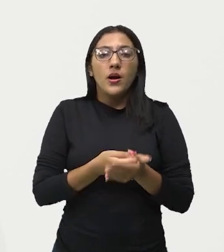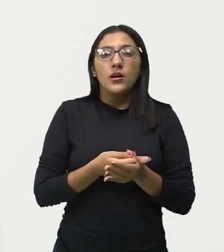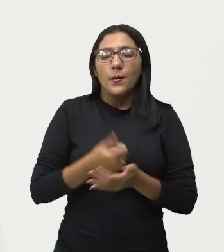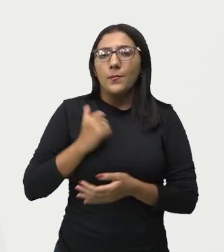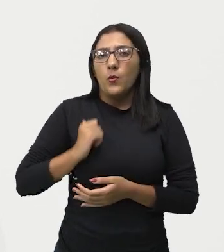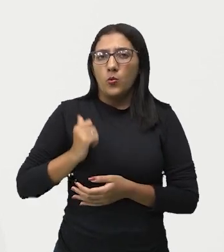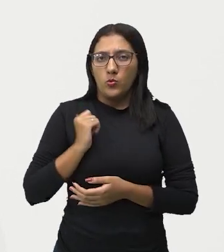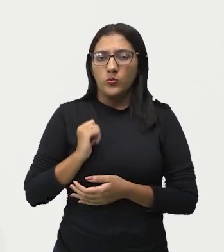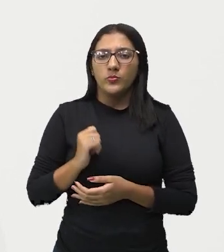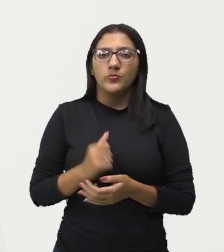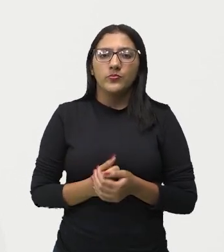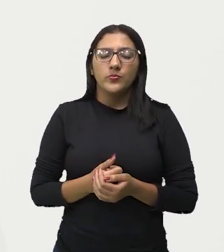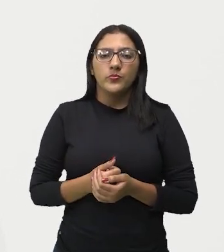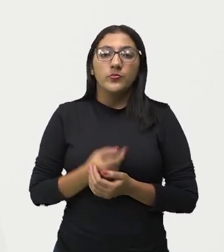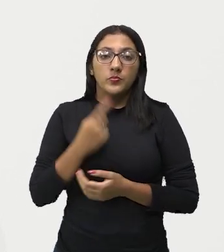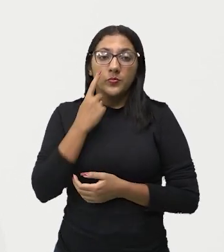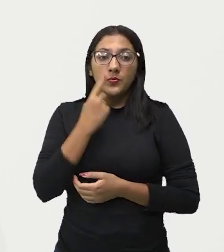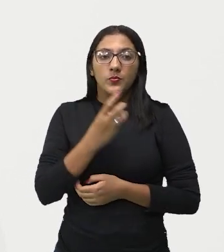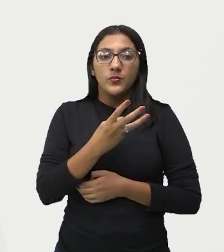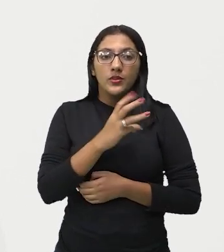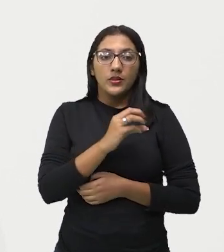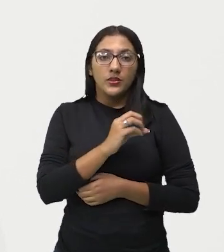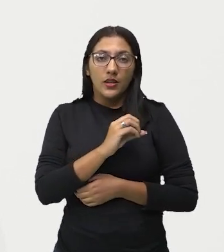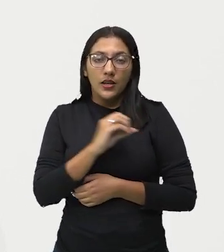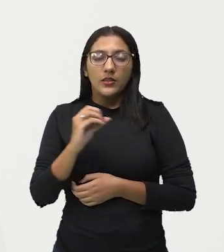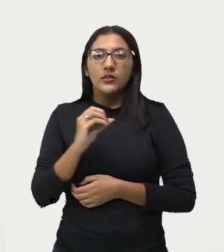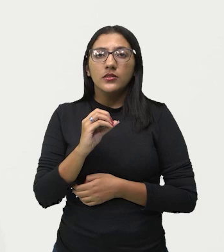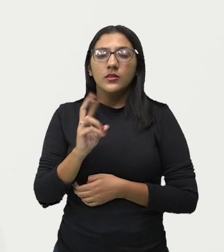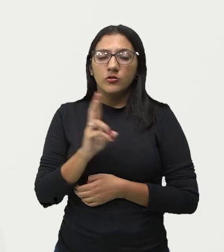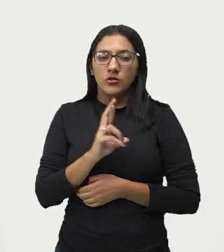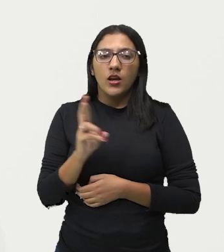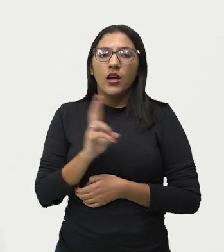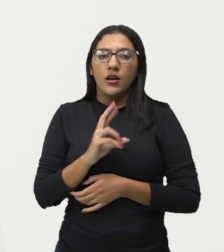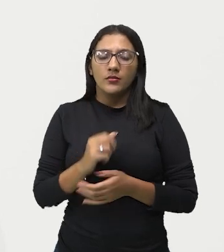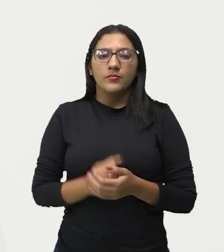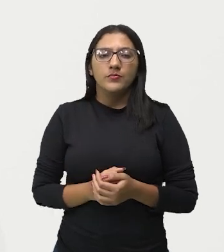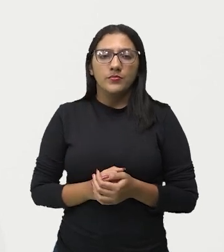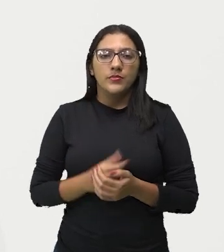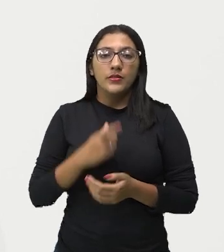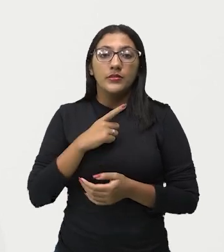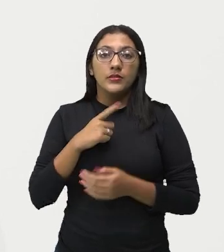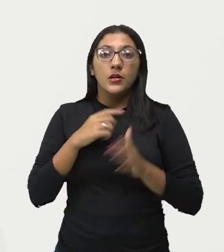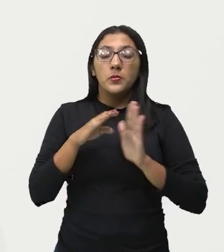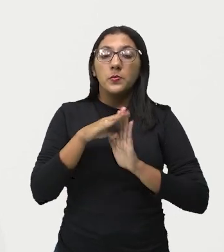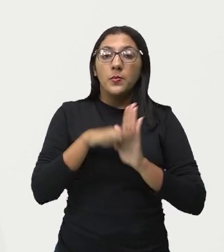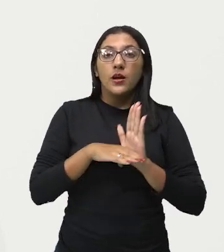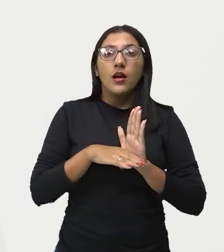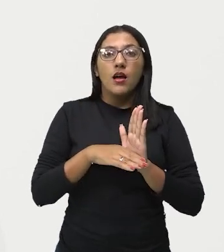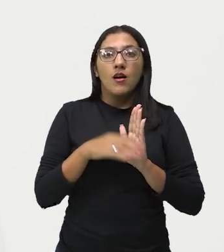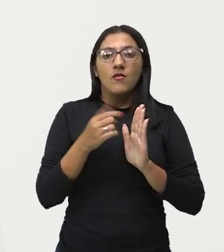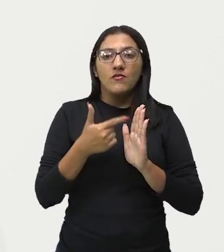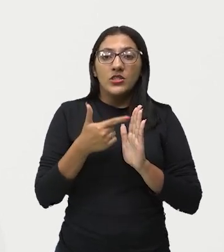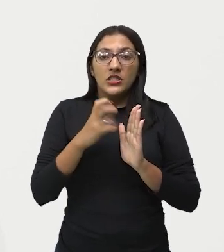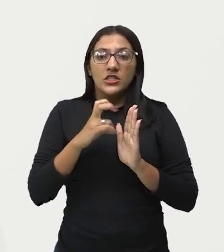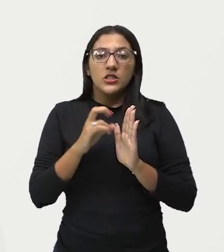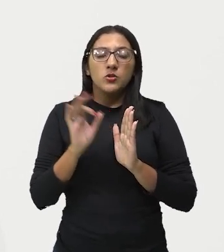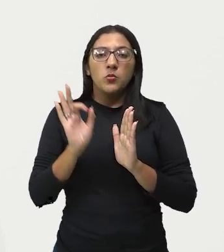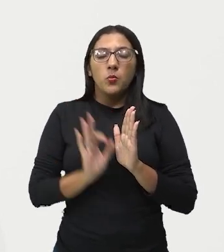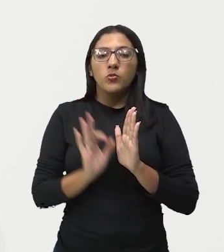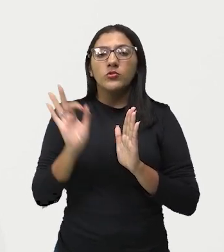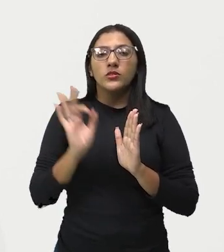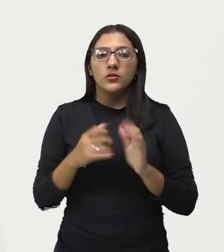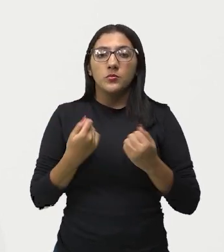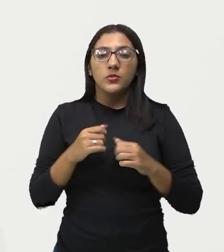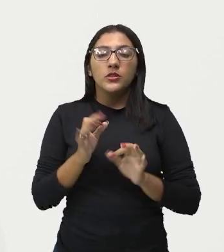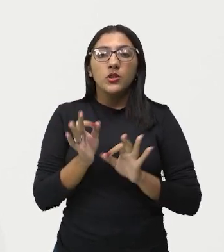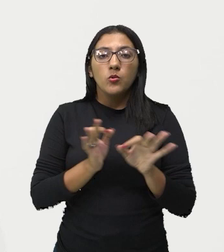comigo. A bolsa custa 300, terá um desconto de quanto? De 25%. Então a primeira coisa é